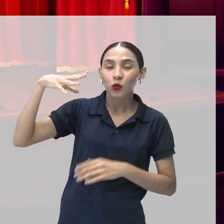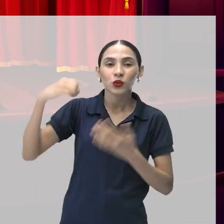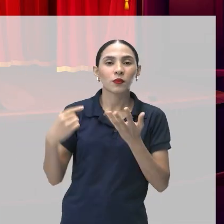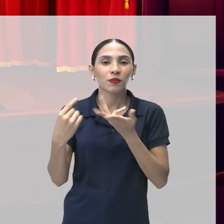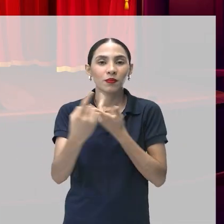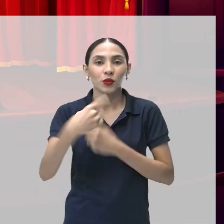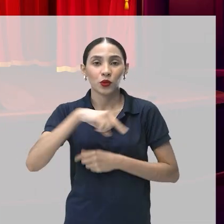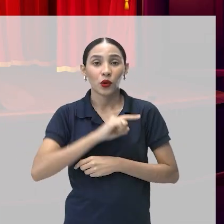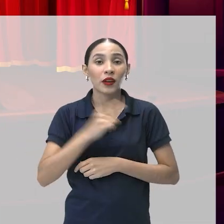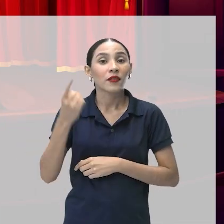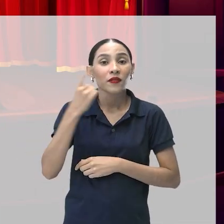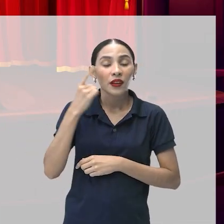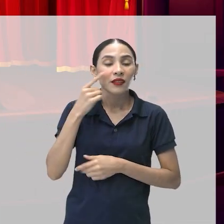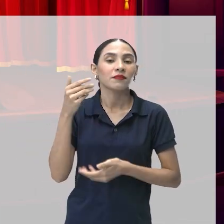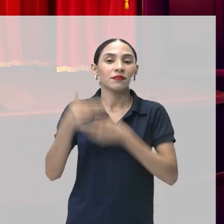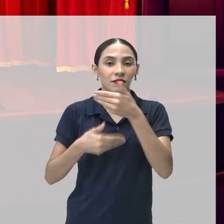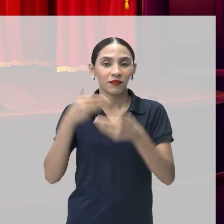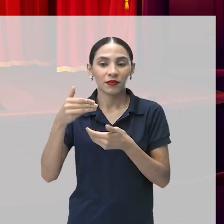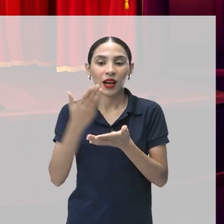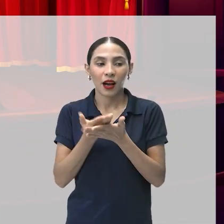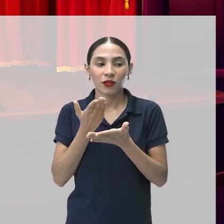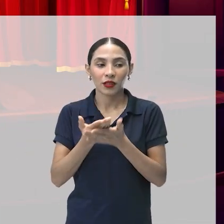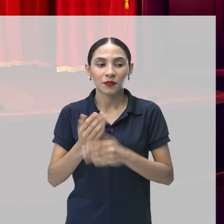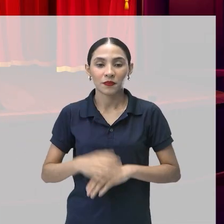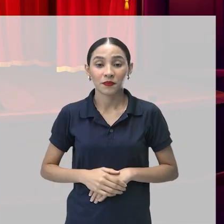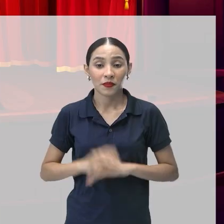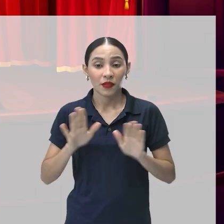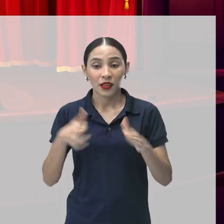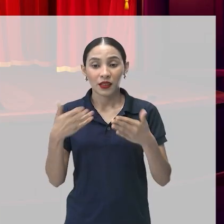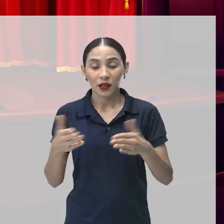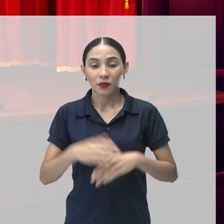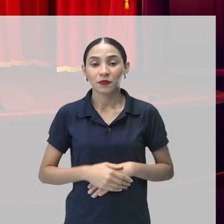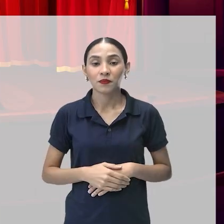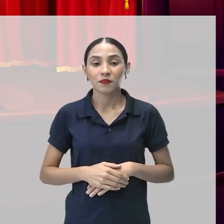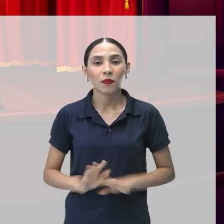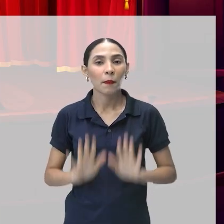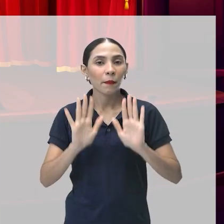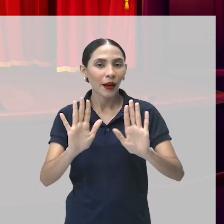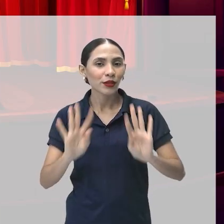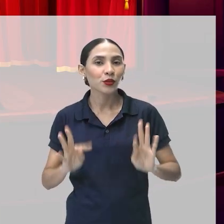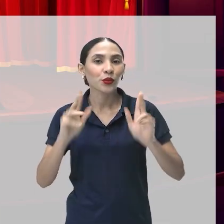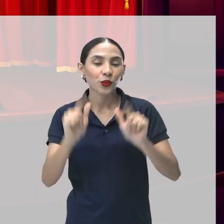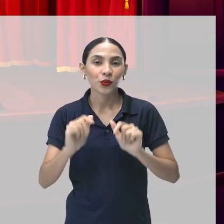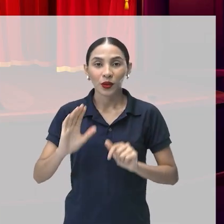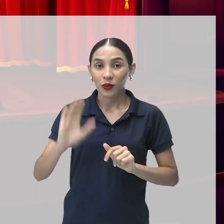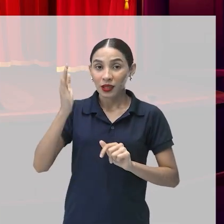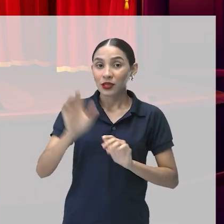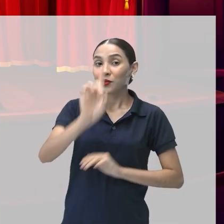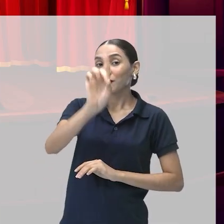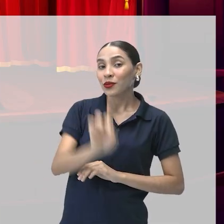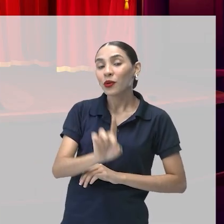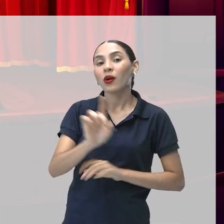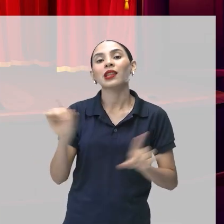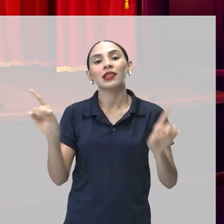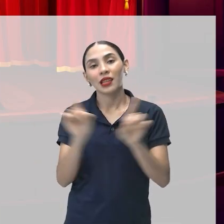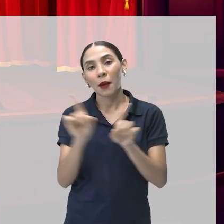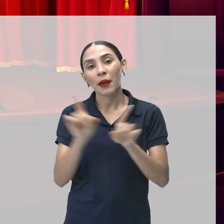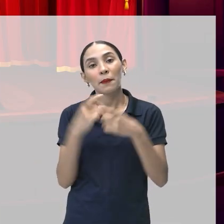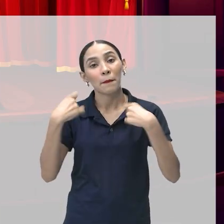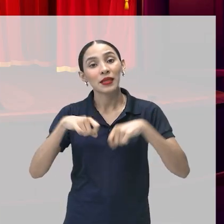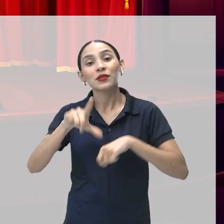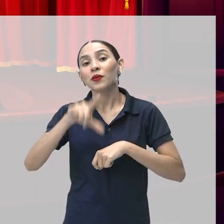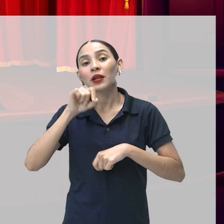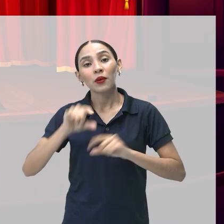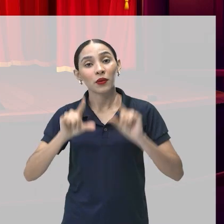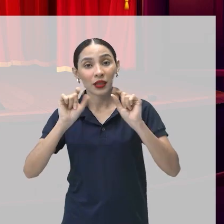etc., que nós vamos ver ao longo da nossa aula. Então, mas para que tudo isso aconteça, o diretor também ele tem que escolher o